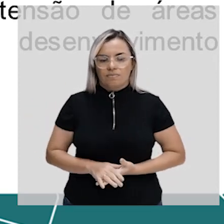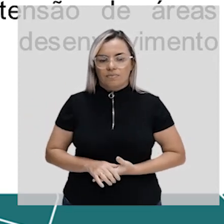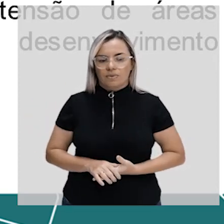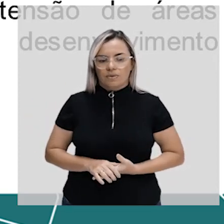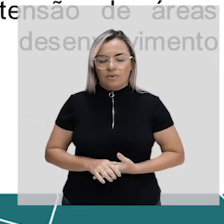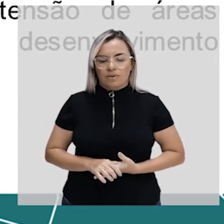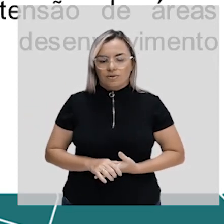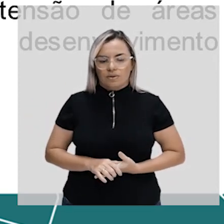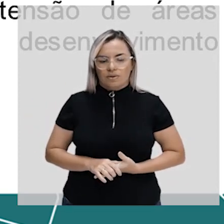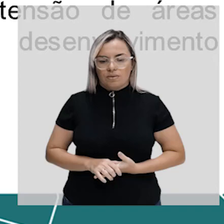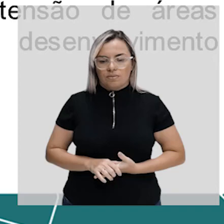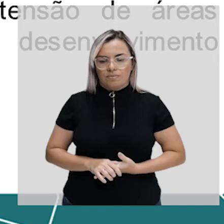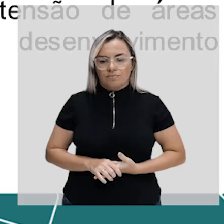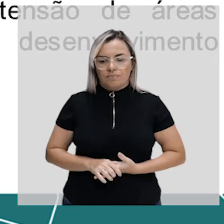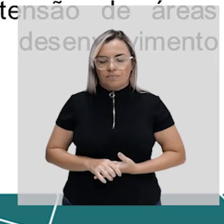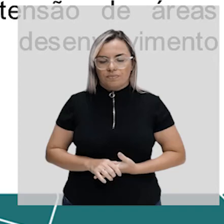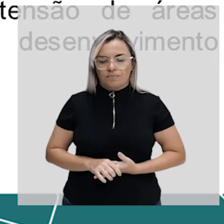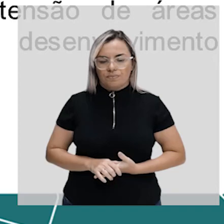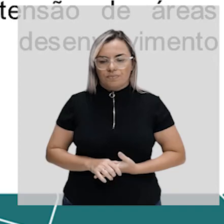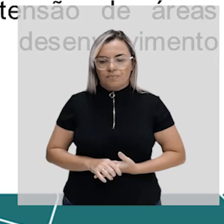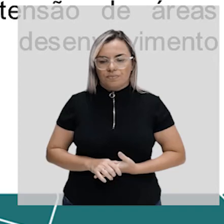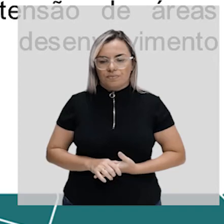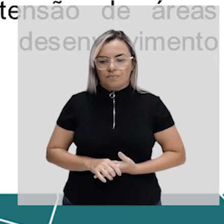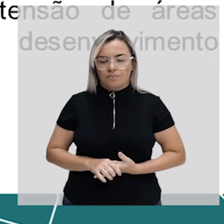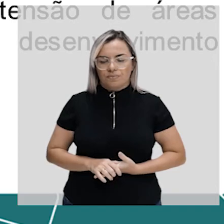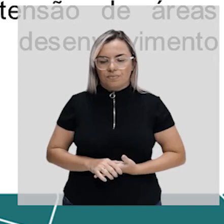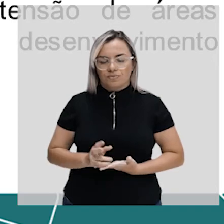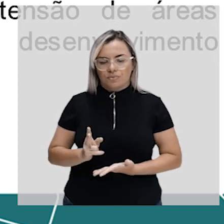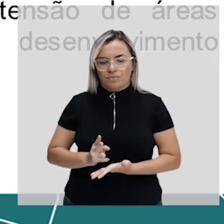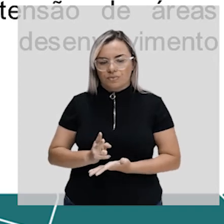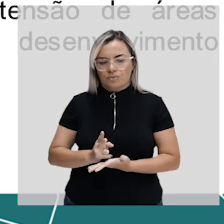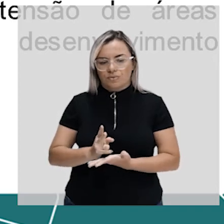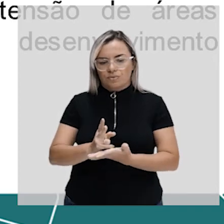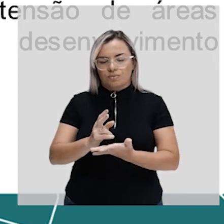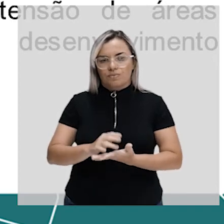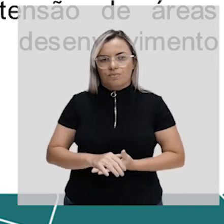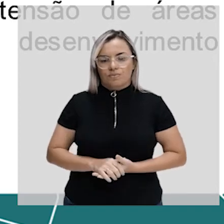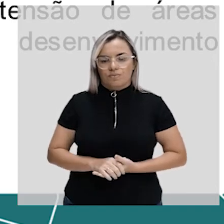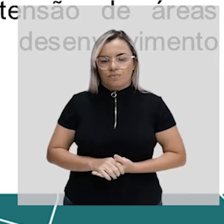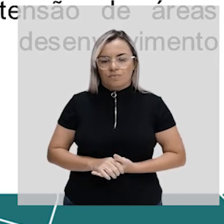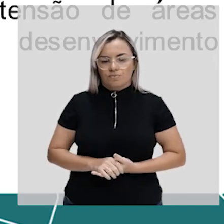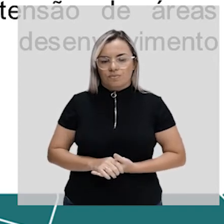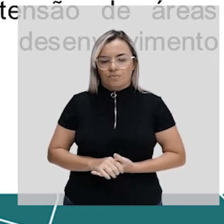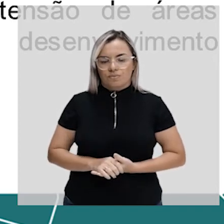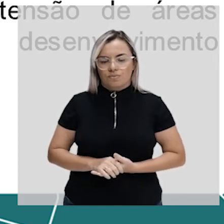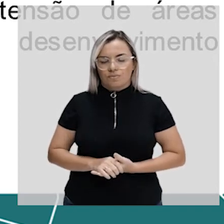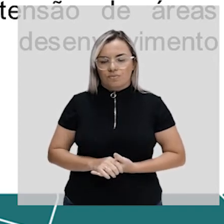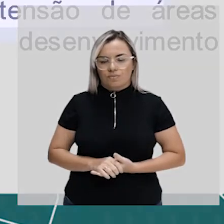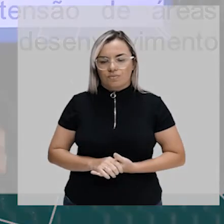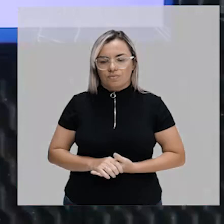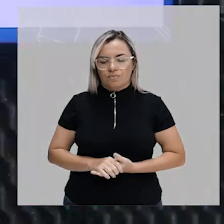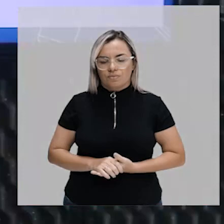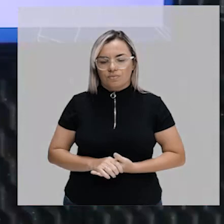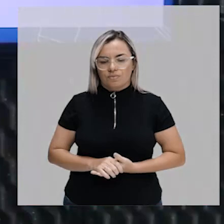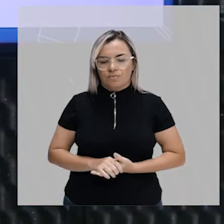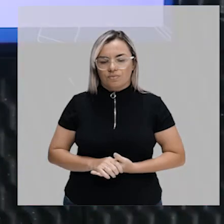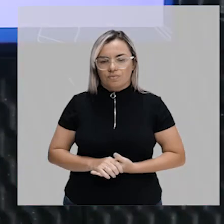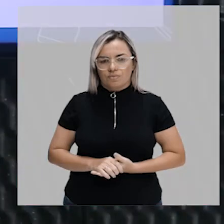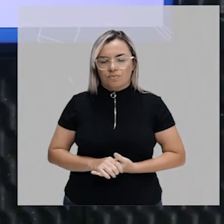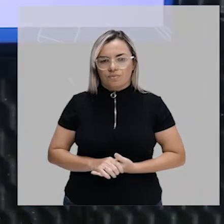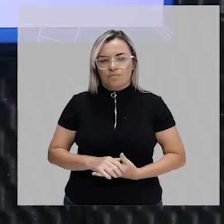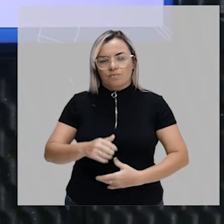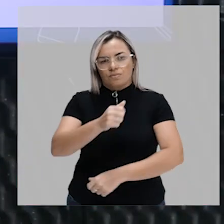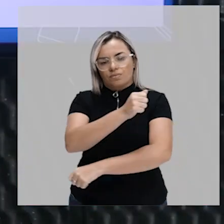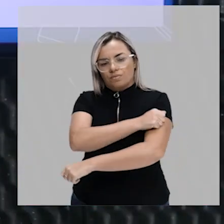condições naturais permitiram o estabelecimento de uma floresta temperada homogênea.